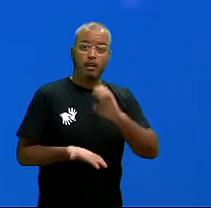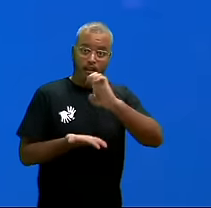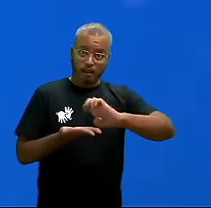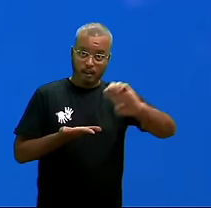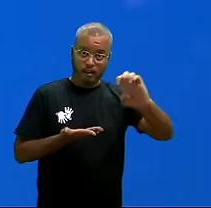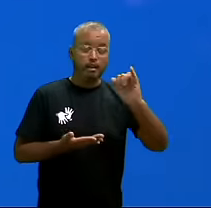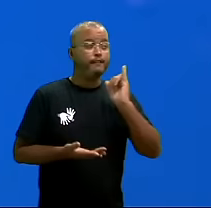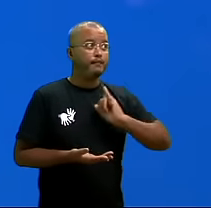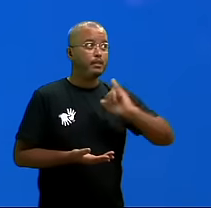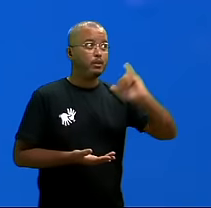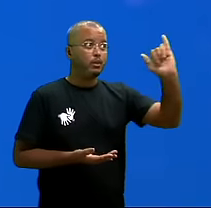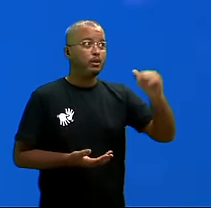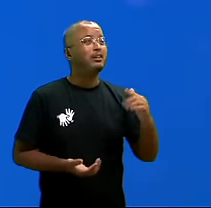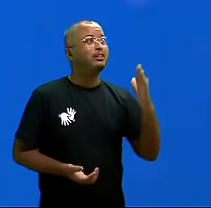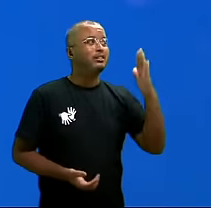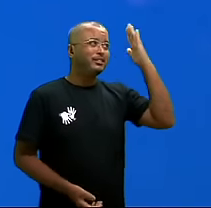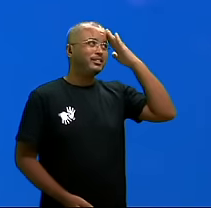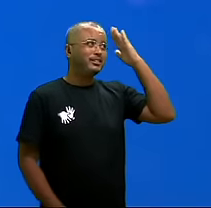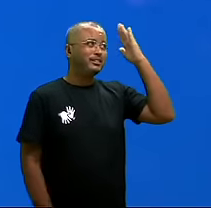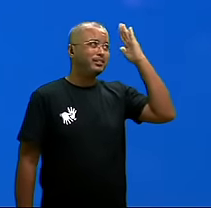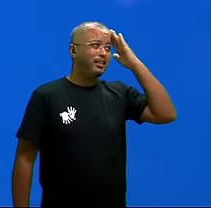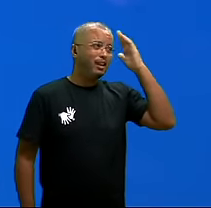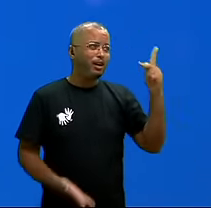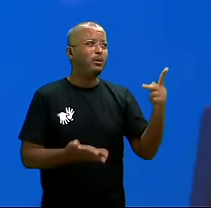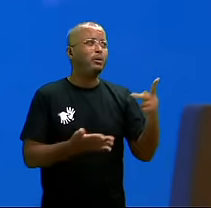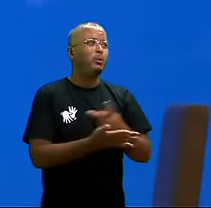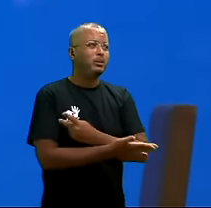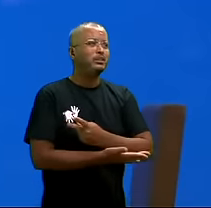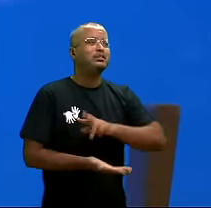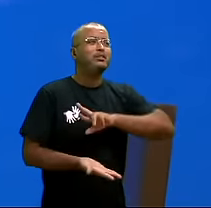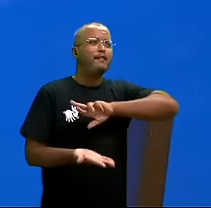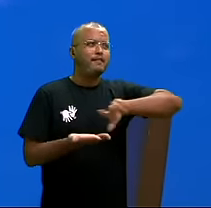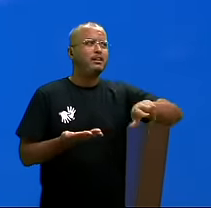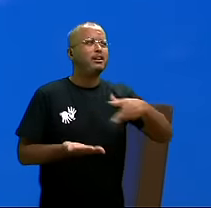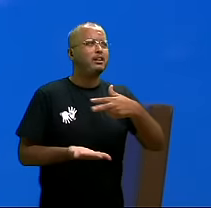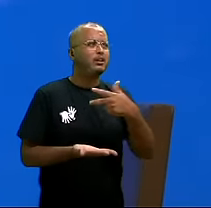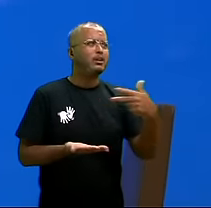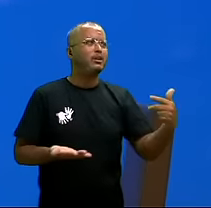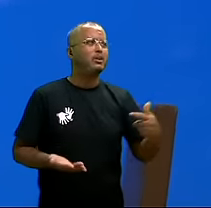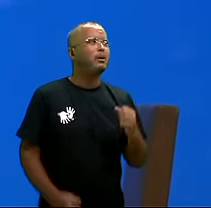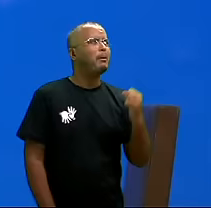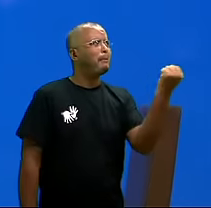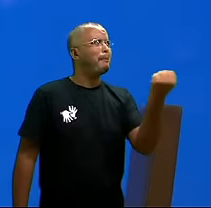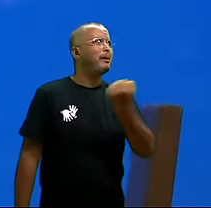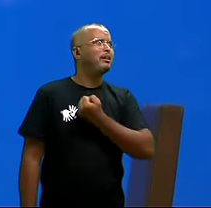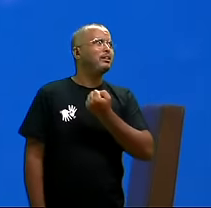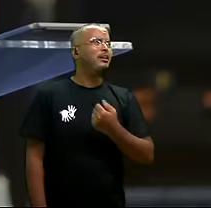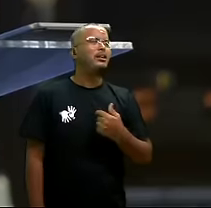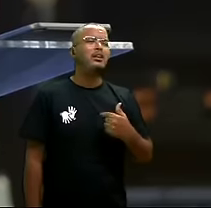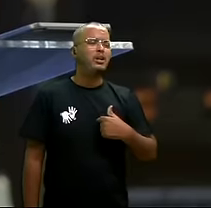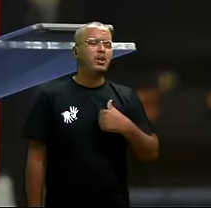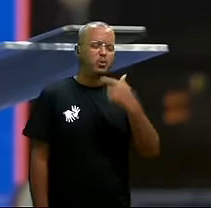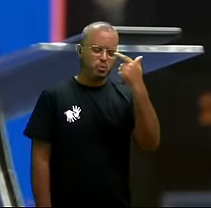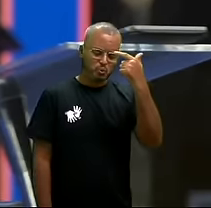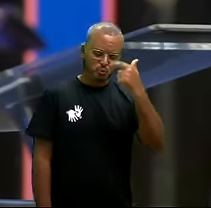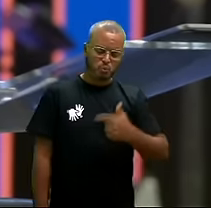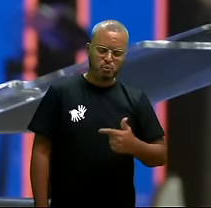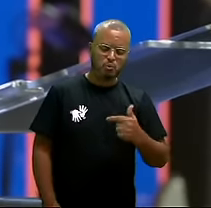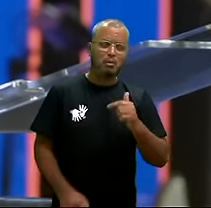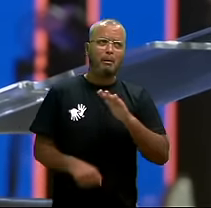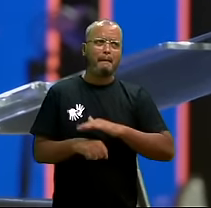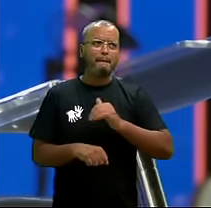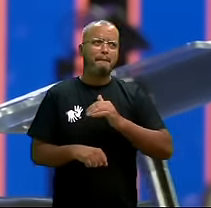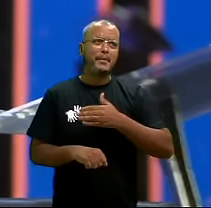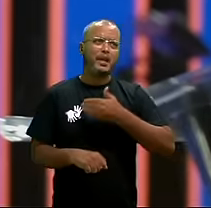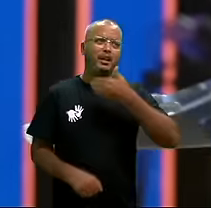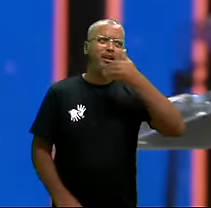que Elias disse. Já tive o bastante, Senhor. Tira a minha vida. Não sou melhor do que meus antepassados. Tá bom, já vivi demais.